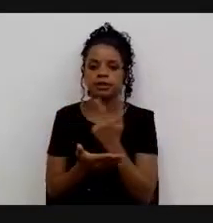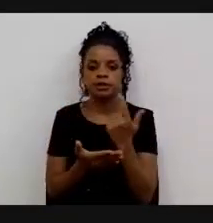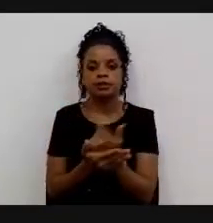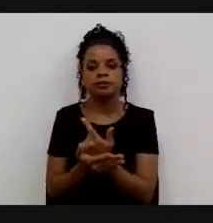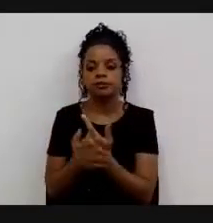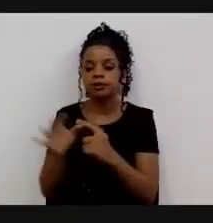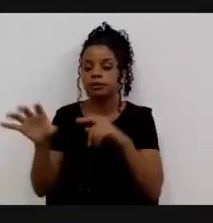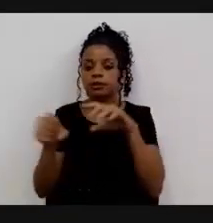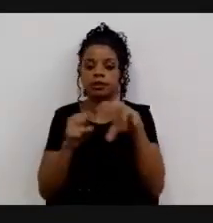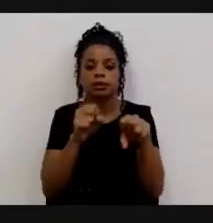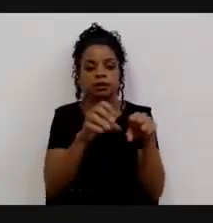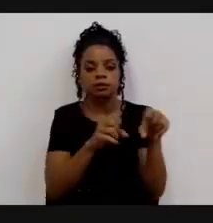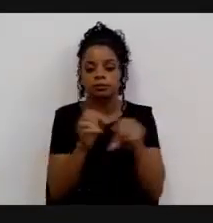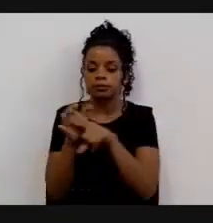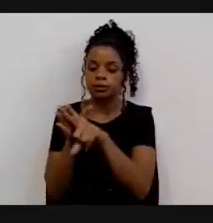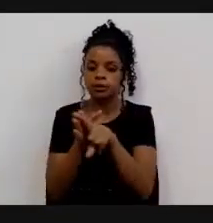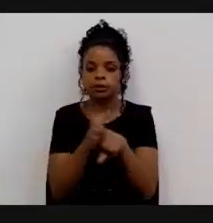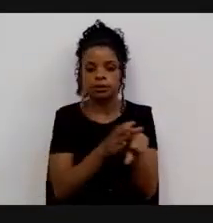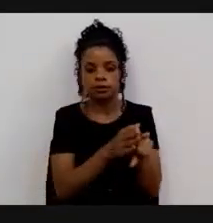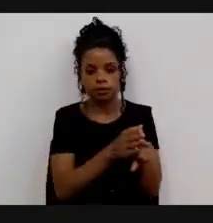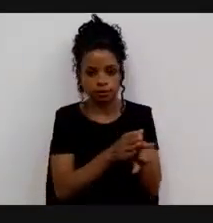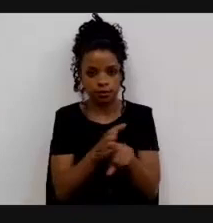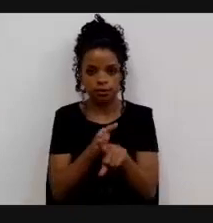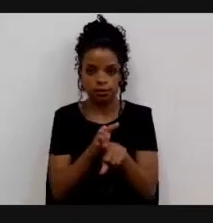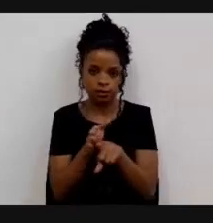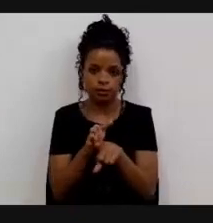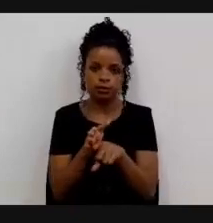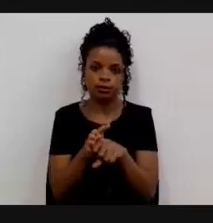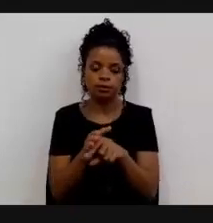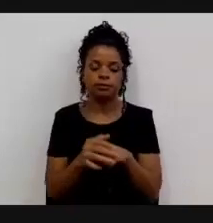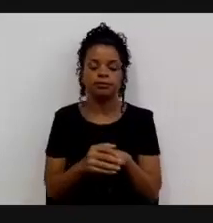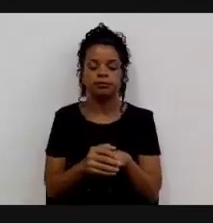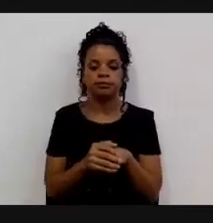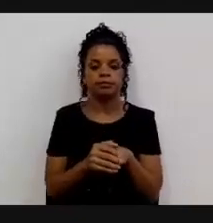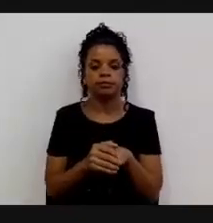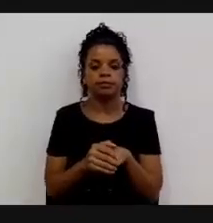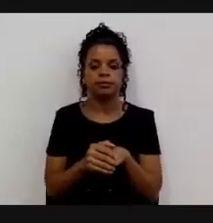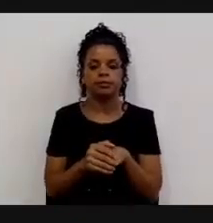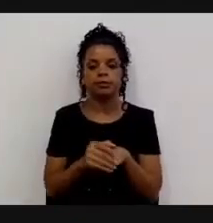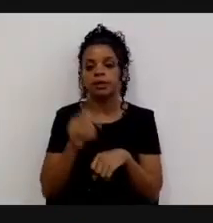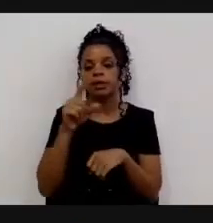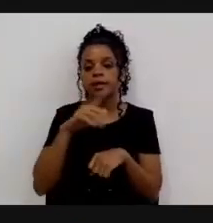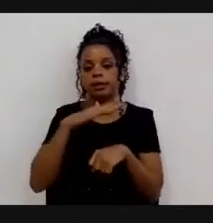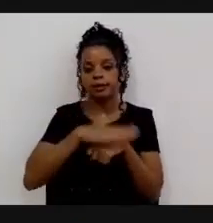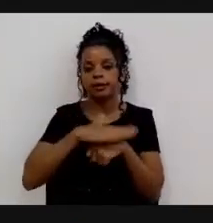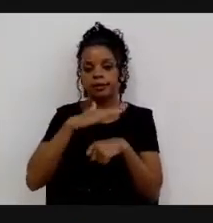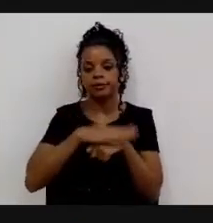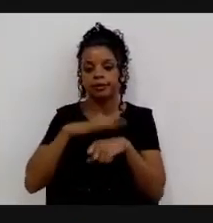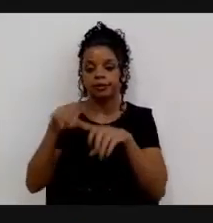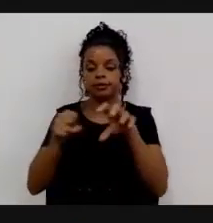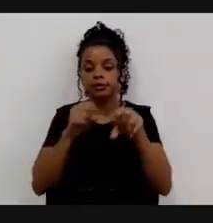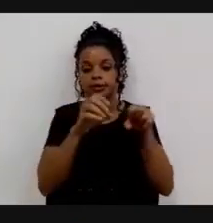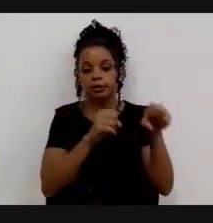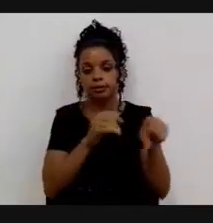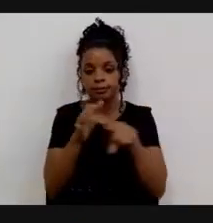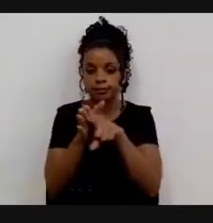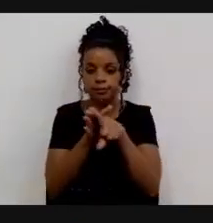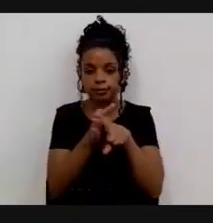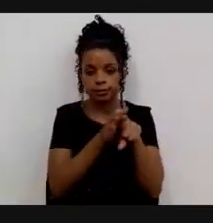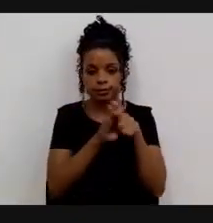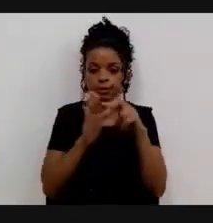que esse foi o nosso maior enfoque, foi a pesquisa empírica. A gente fez essa coleta de dados